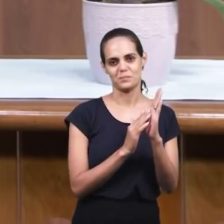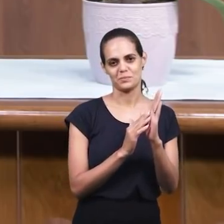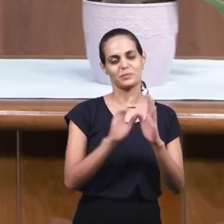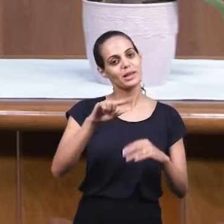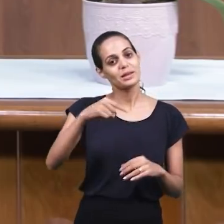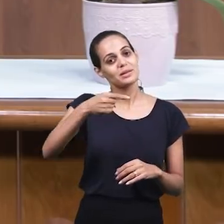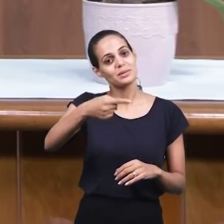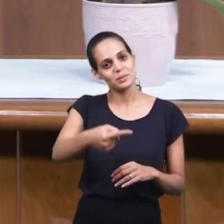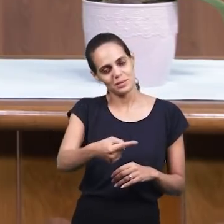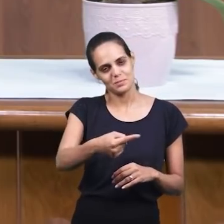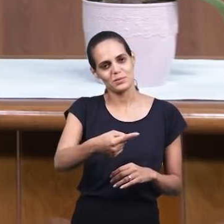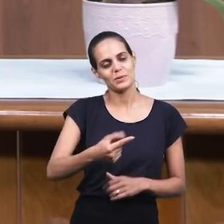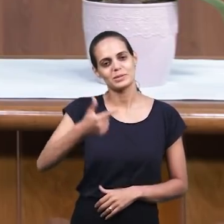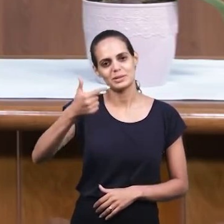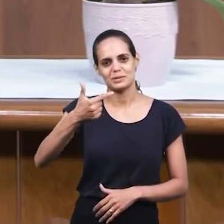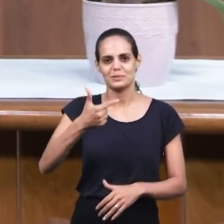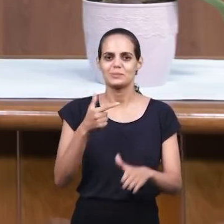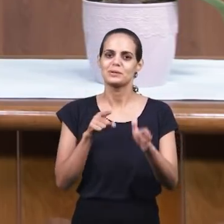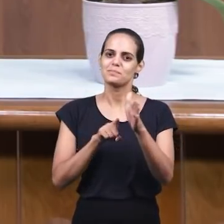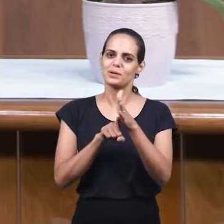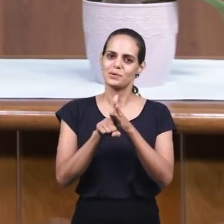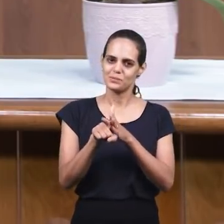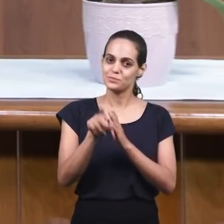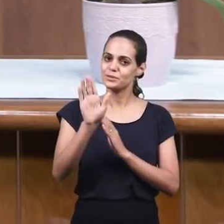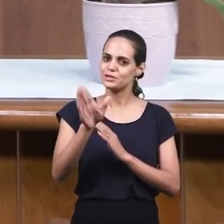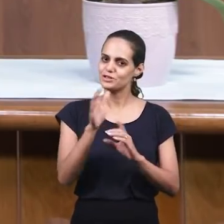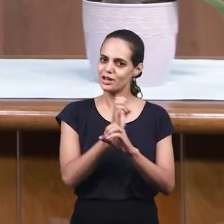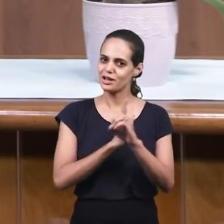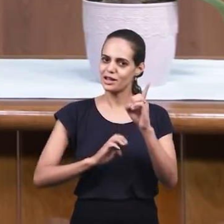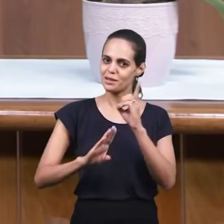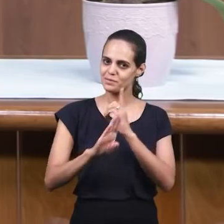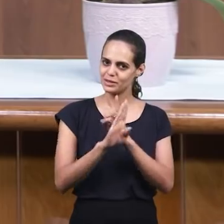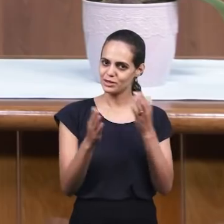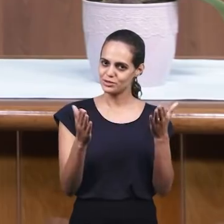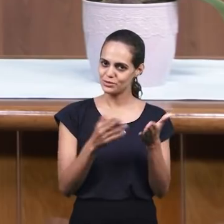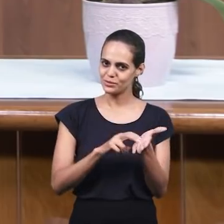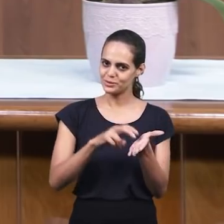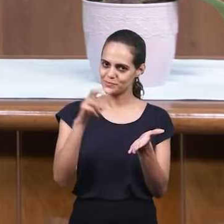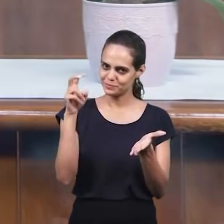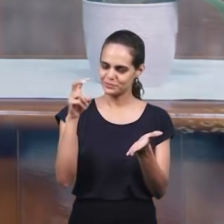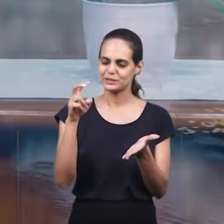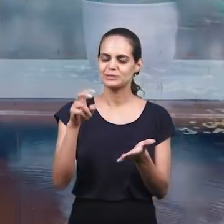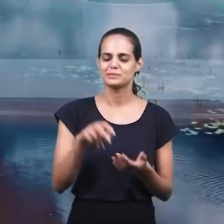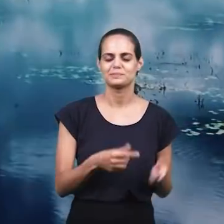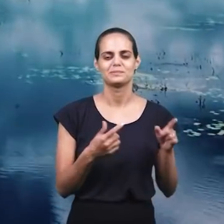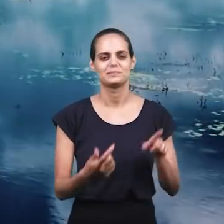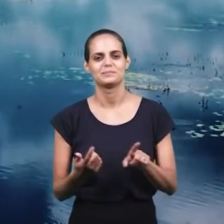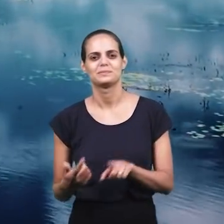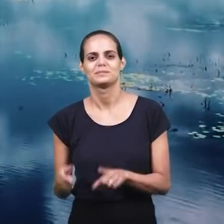depois voltamos com a segunda pergunta que foi trabalhada na Escola Bíblica Dominical de hoje pela manhã.